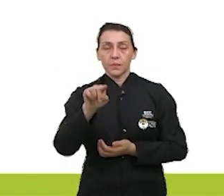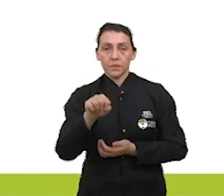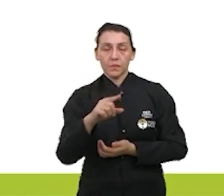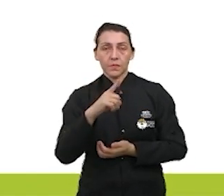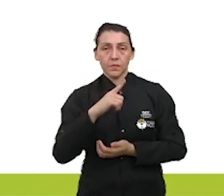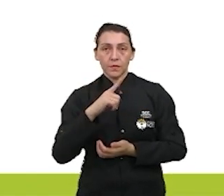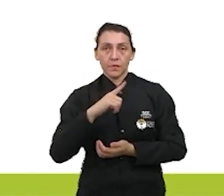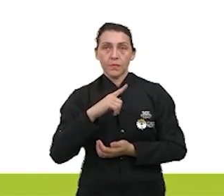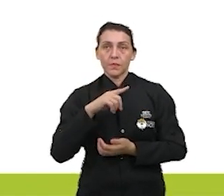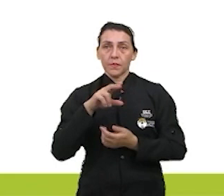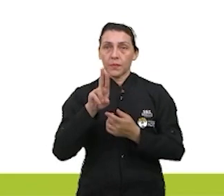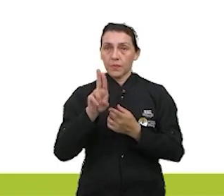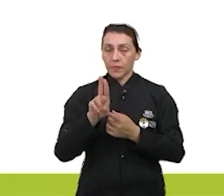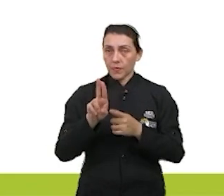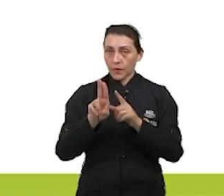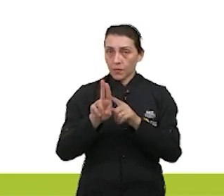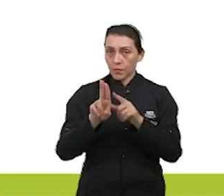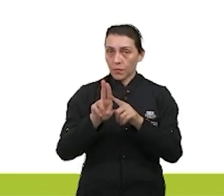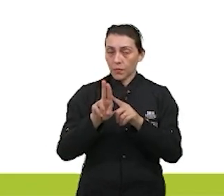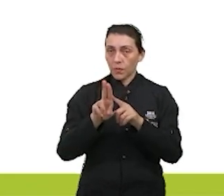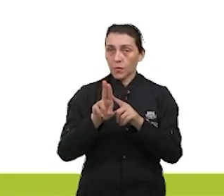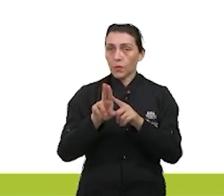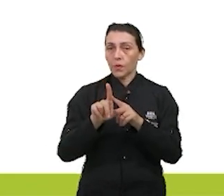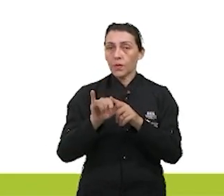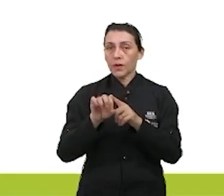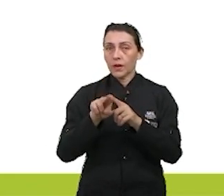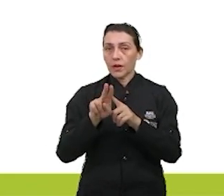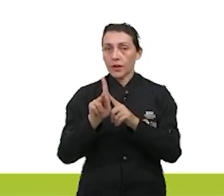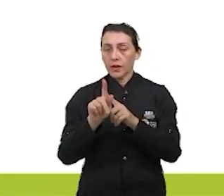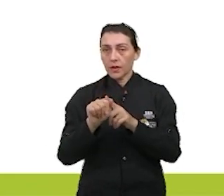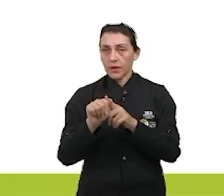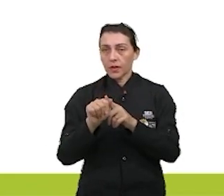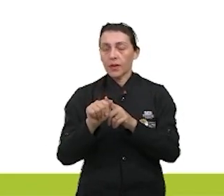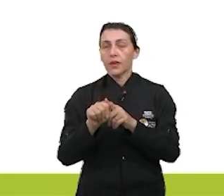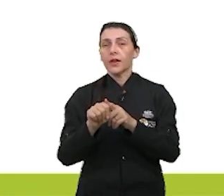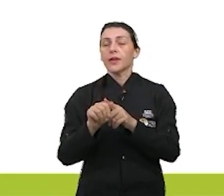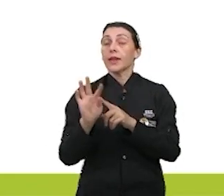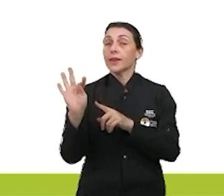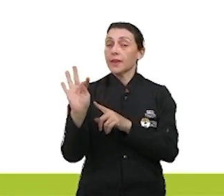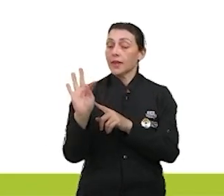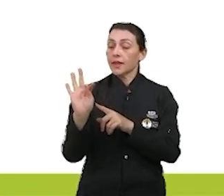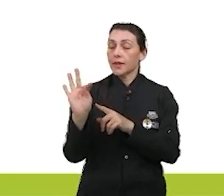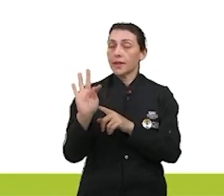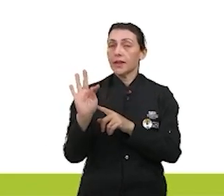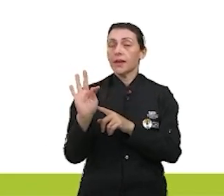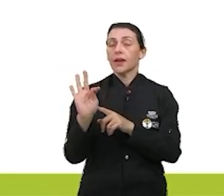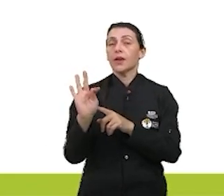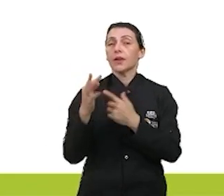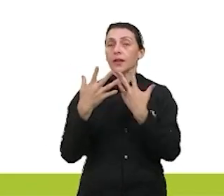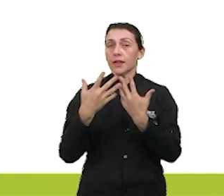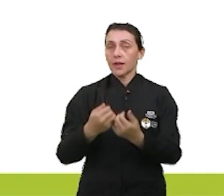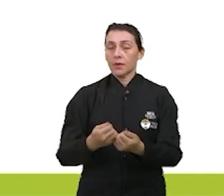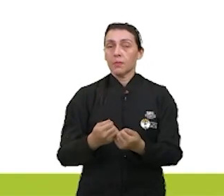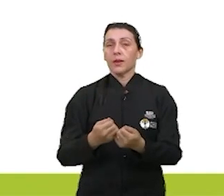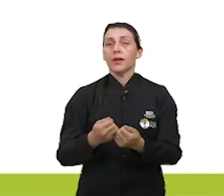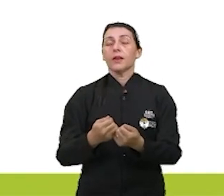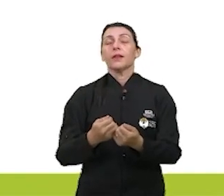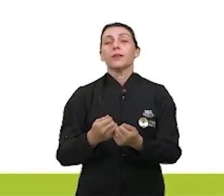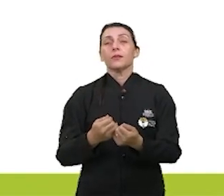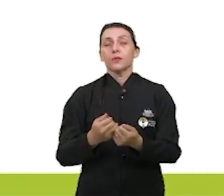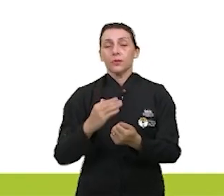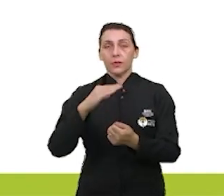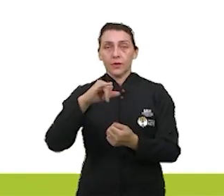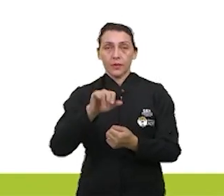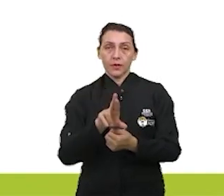meu U' vai ser essa tensão que recebeu do circuito, ok? A